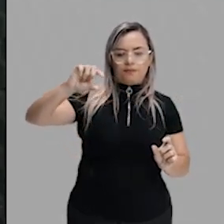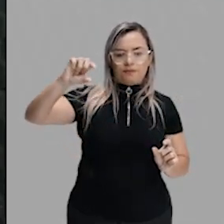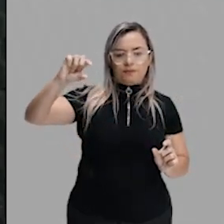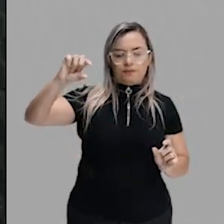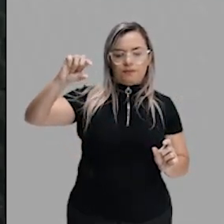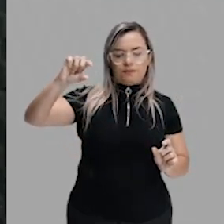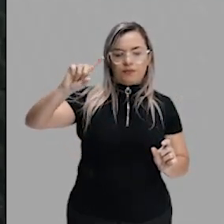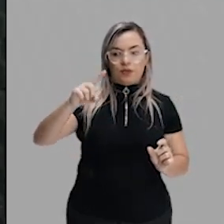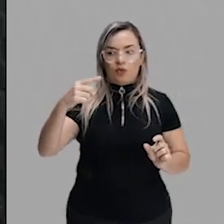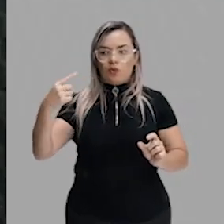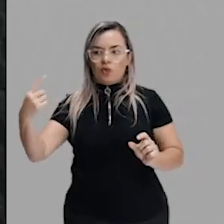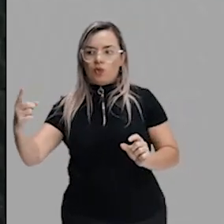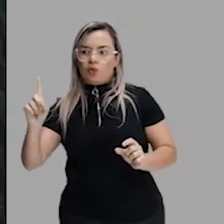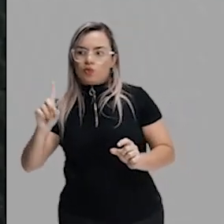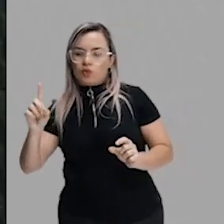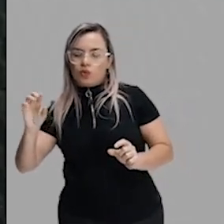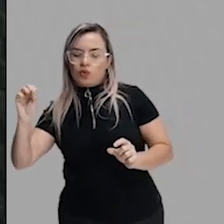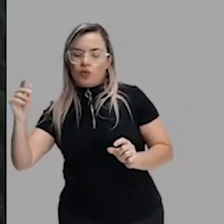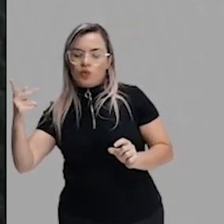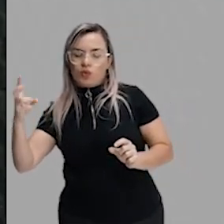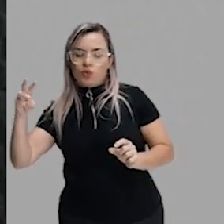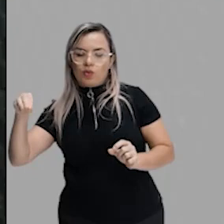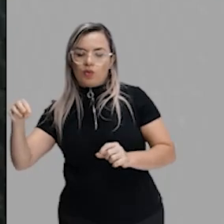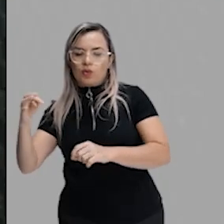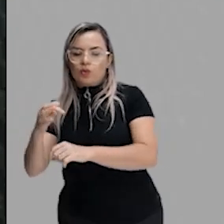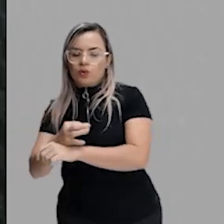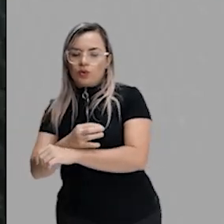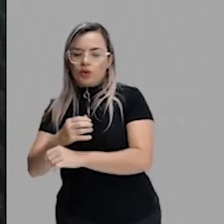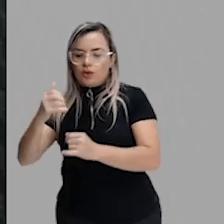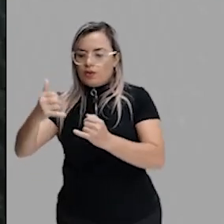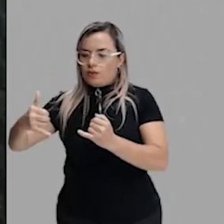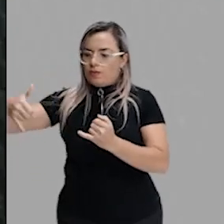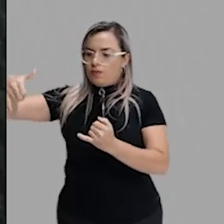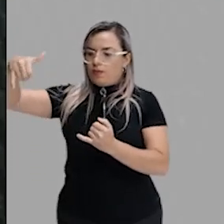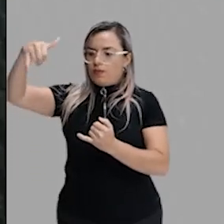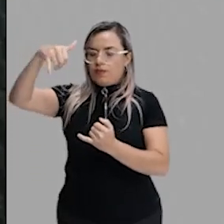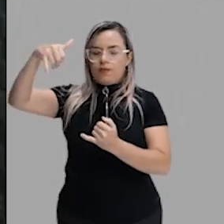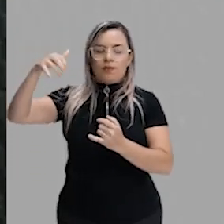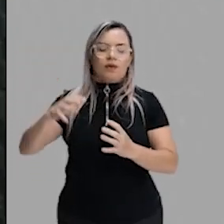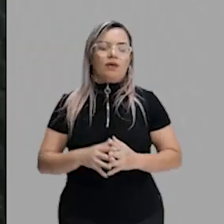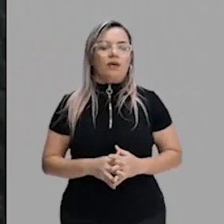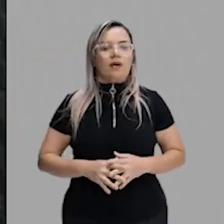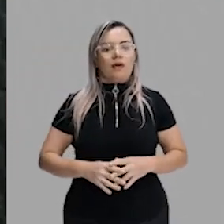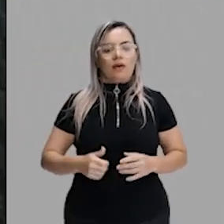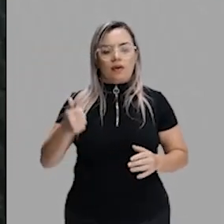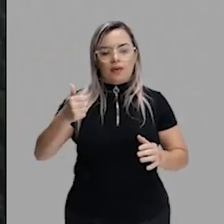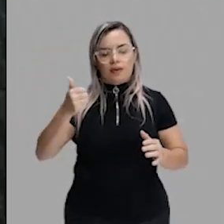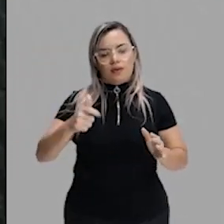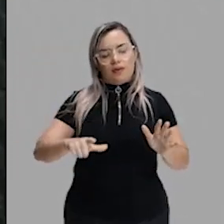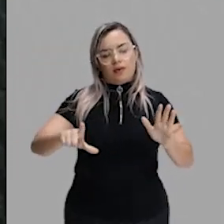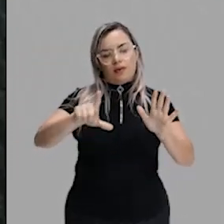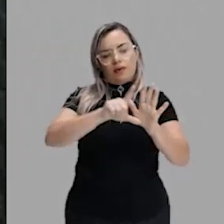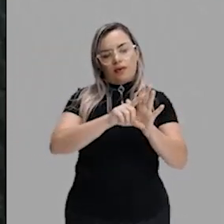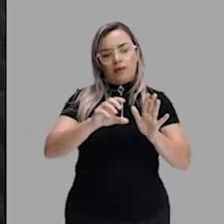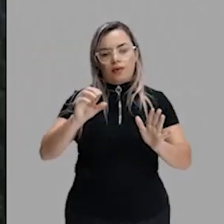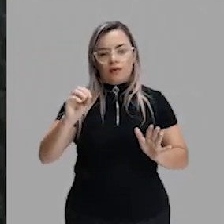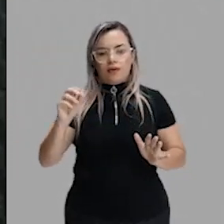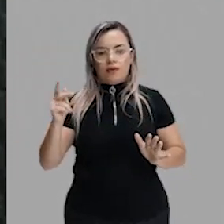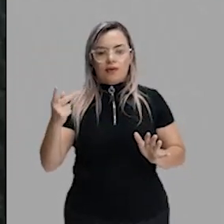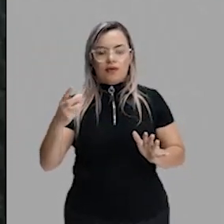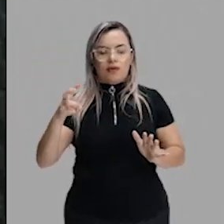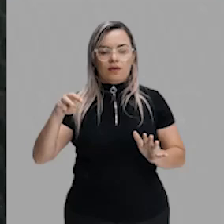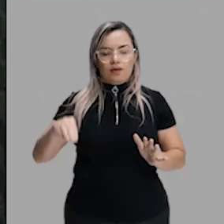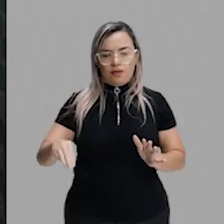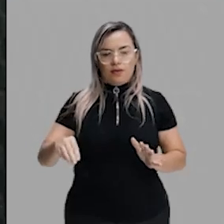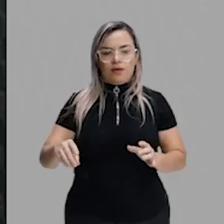proporcionais, e o gráfico do resistor não ôhmico é uma curva, né? Tá ok? A primeira lei de Ohm é caracterizado pela razão entre a